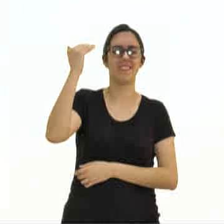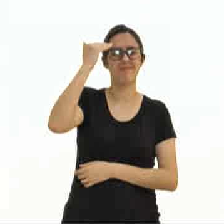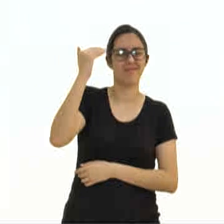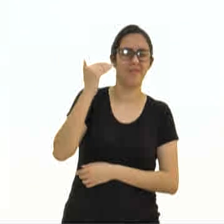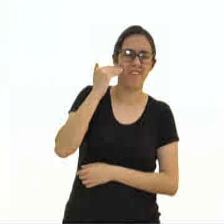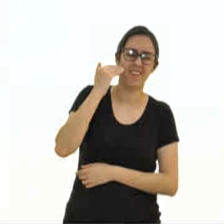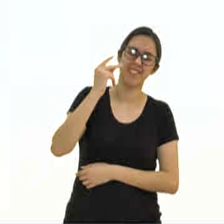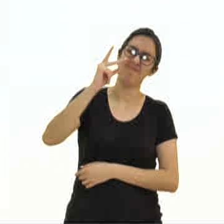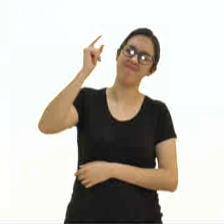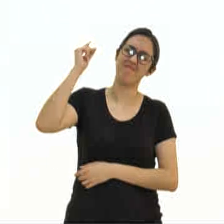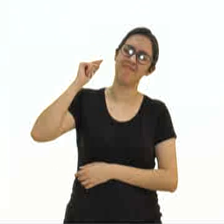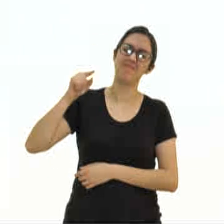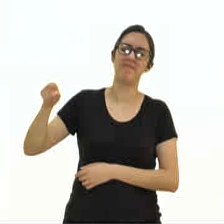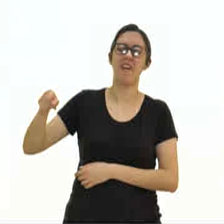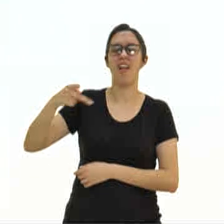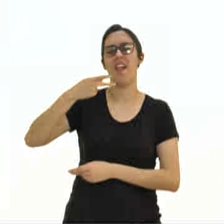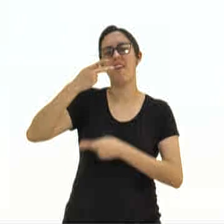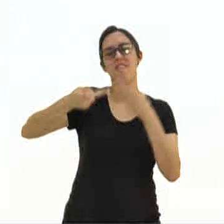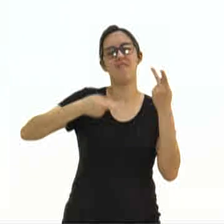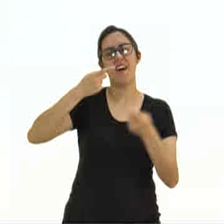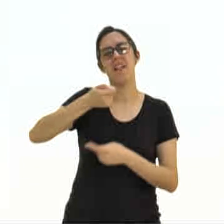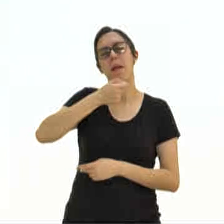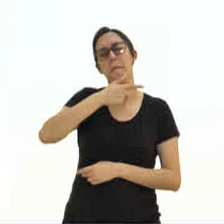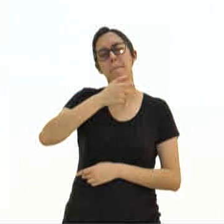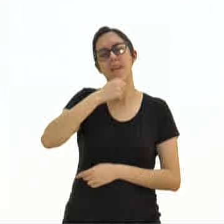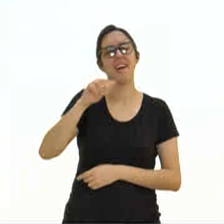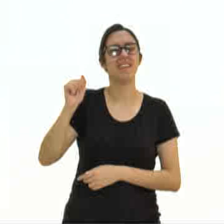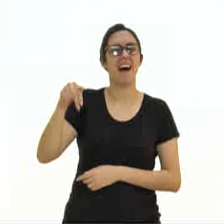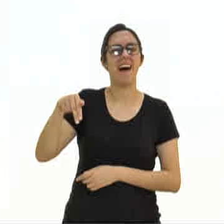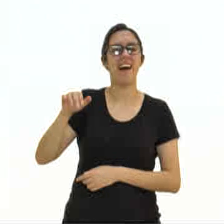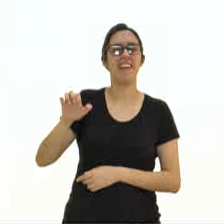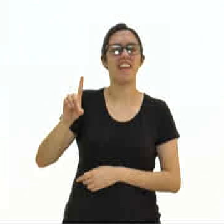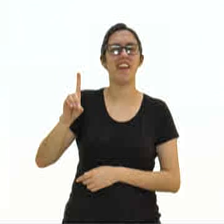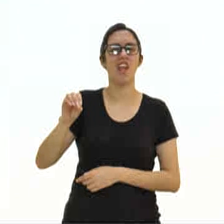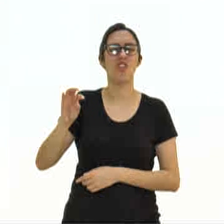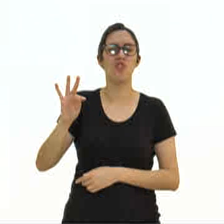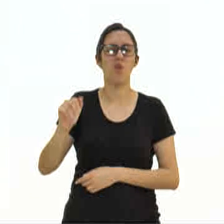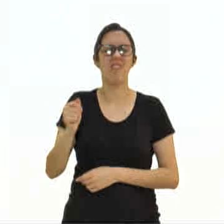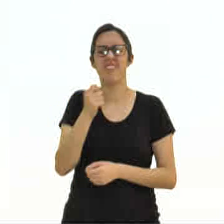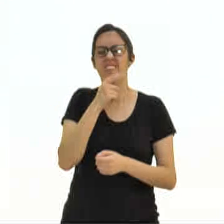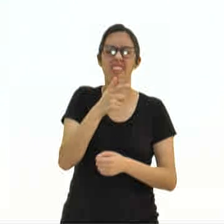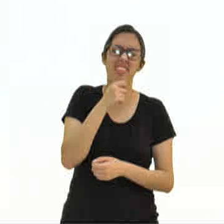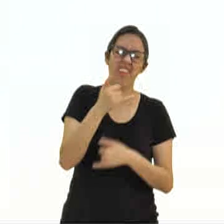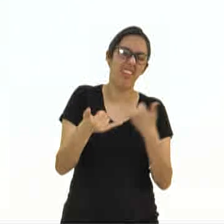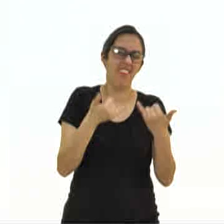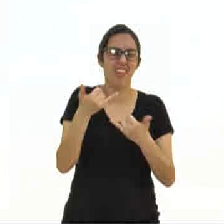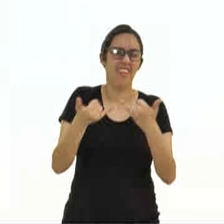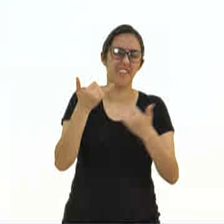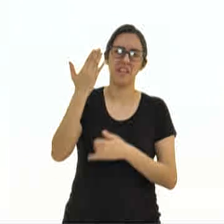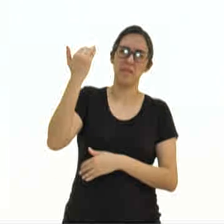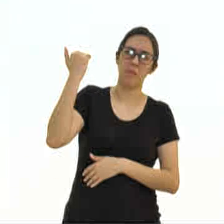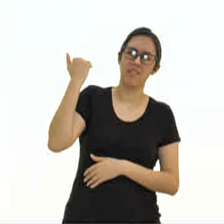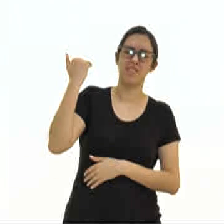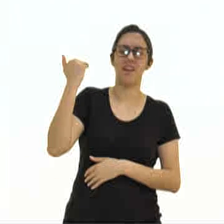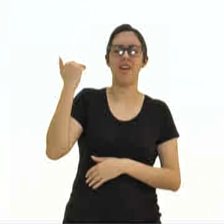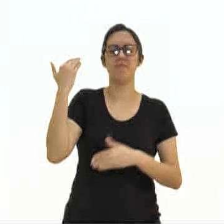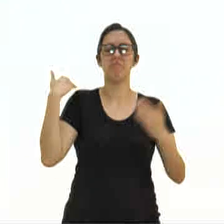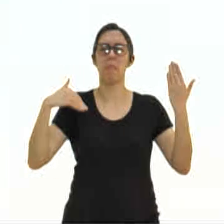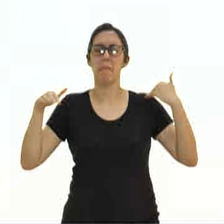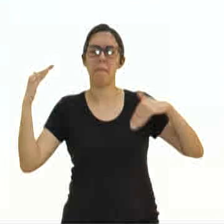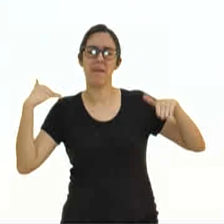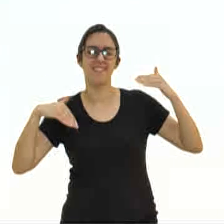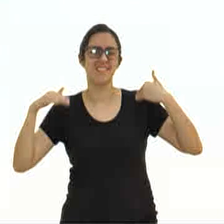referia de umas anedotas de baile, lembra? Anedotas quer dizer piadinhas, gracinhas, né? Brincadeiras, uns casos de